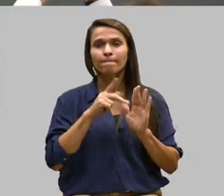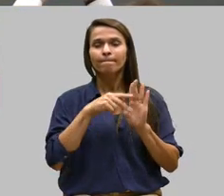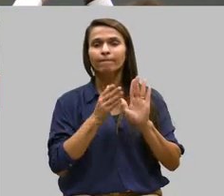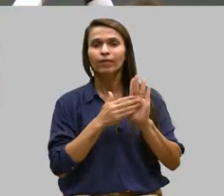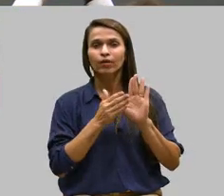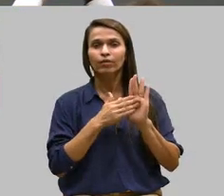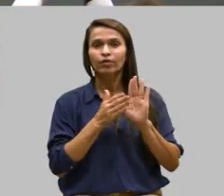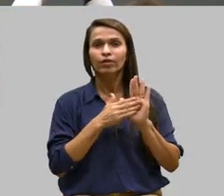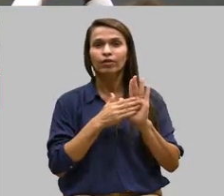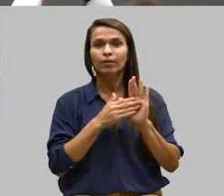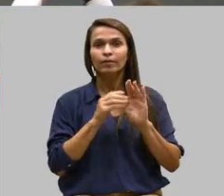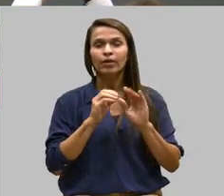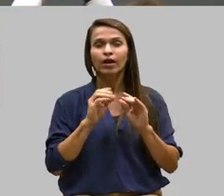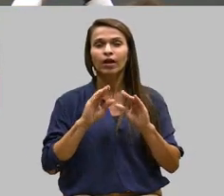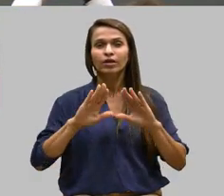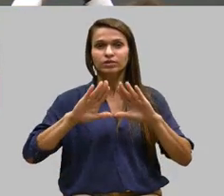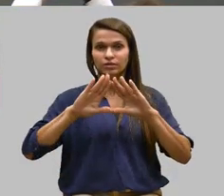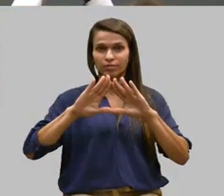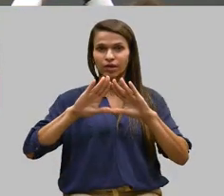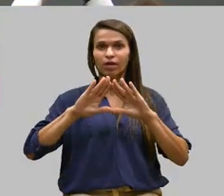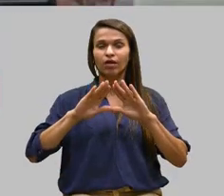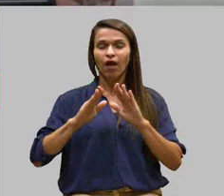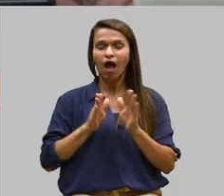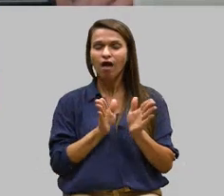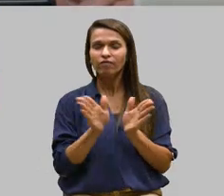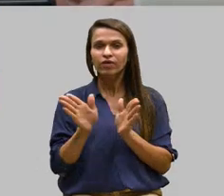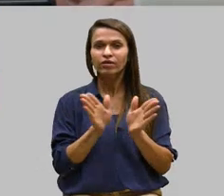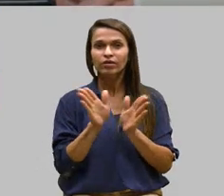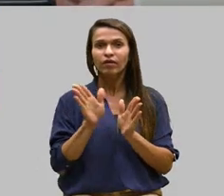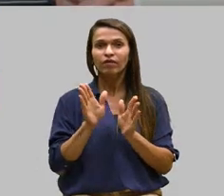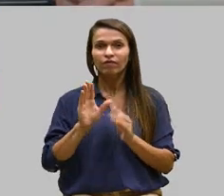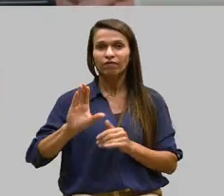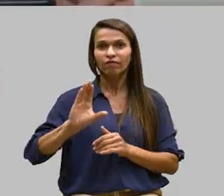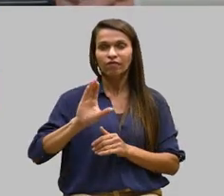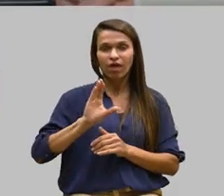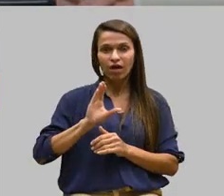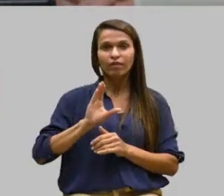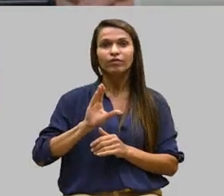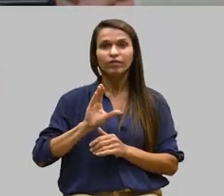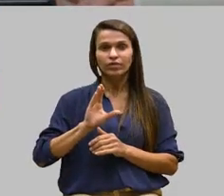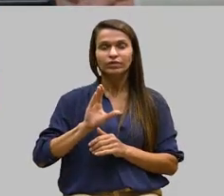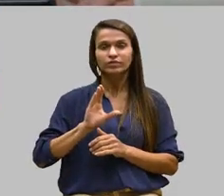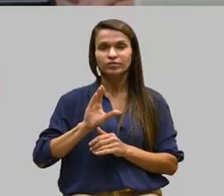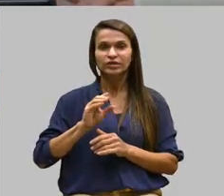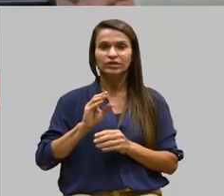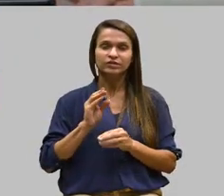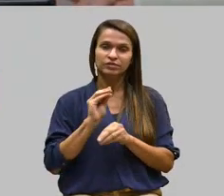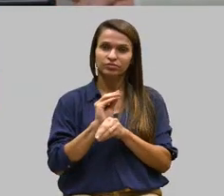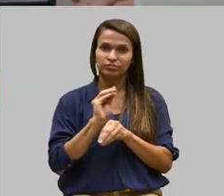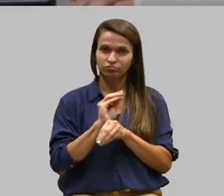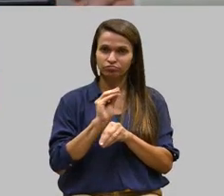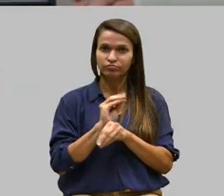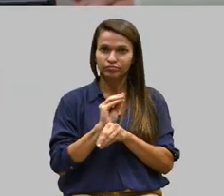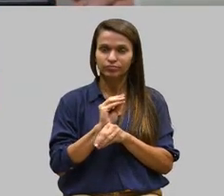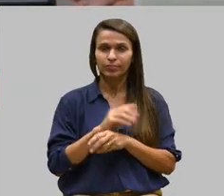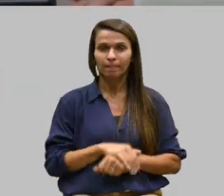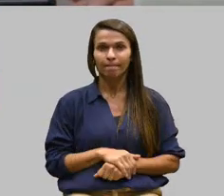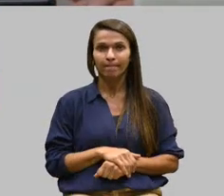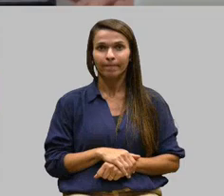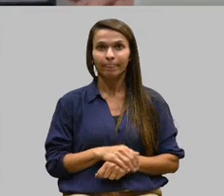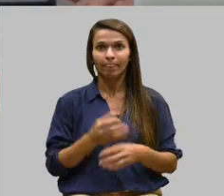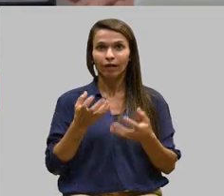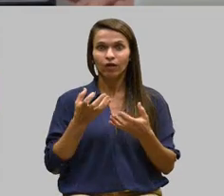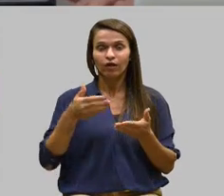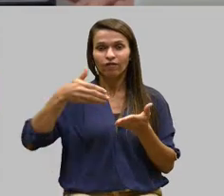Assembleia nesse sentido aí viabilizando verbas para recursos para esse tratamento e quero então